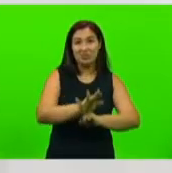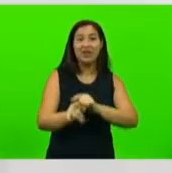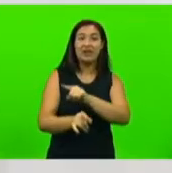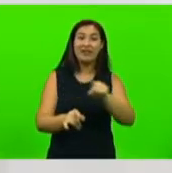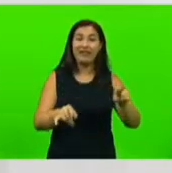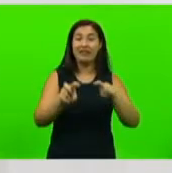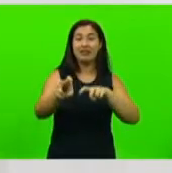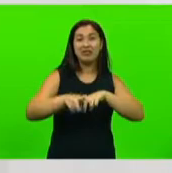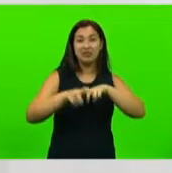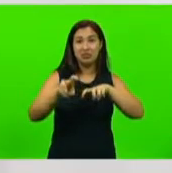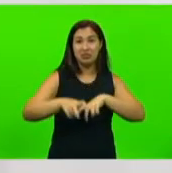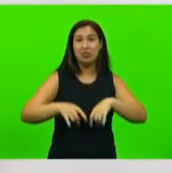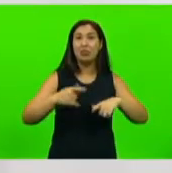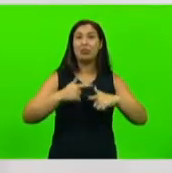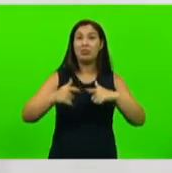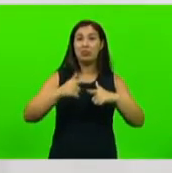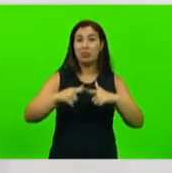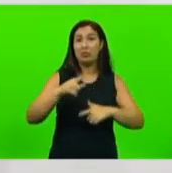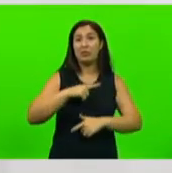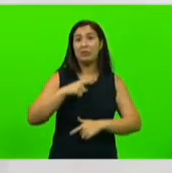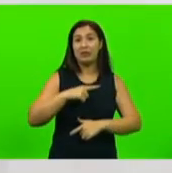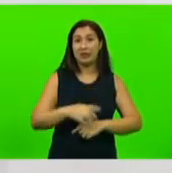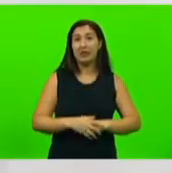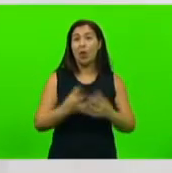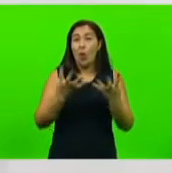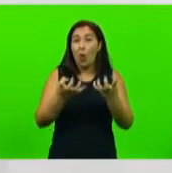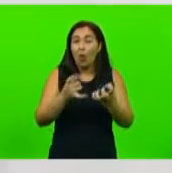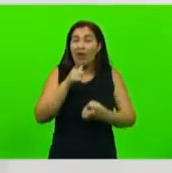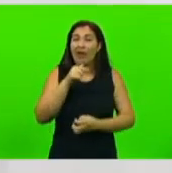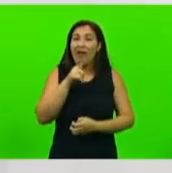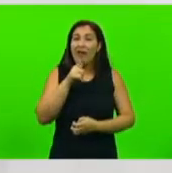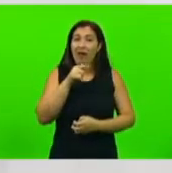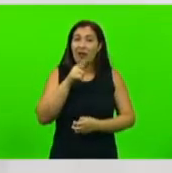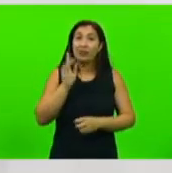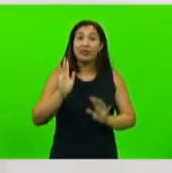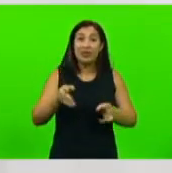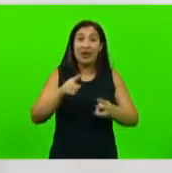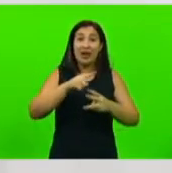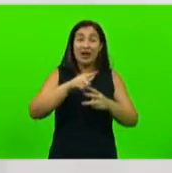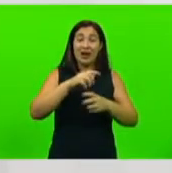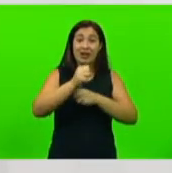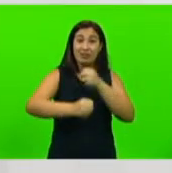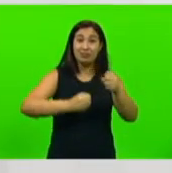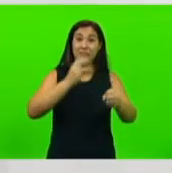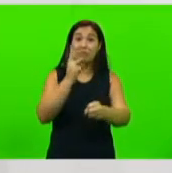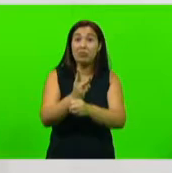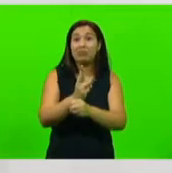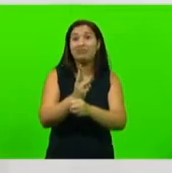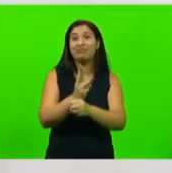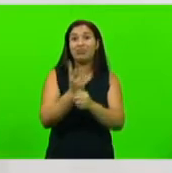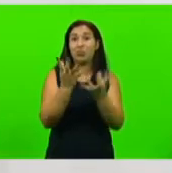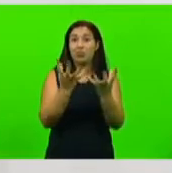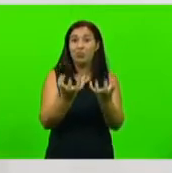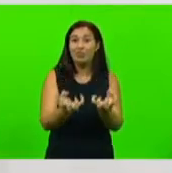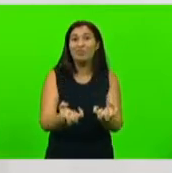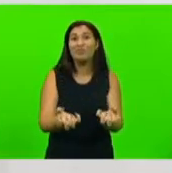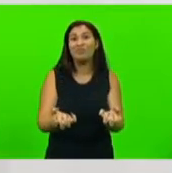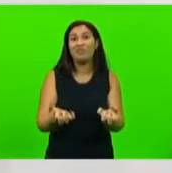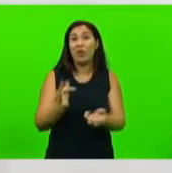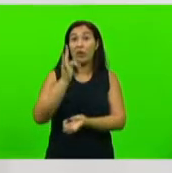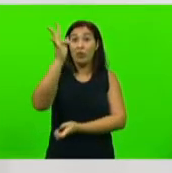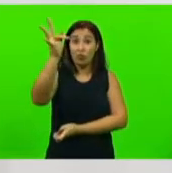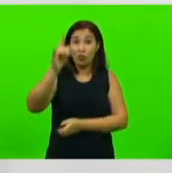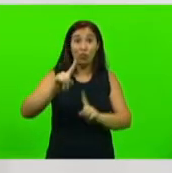foram prejudicados pela estiagem, que já chega ao terceiro ano. São 3 anos de estiagem e as previsões não são